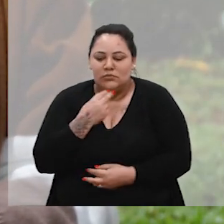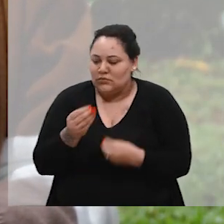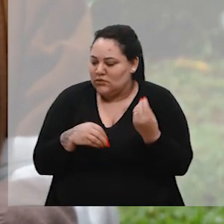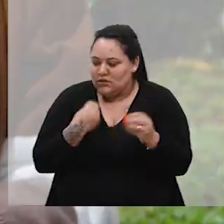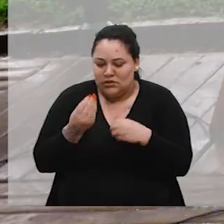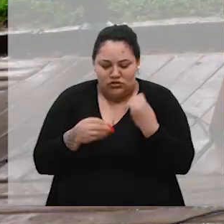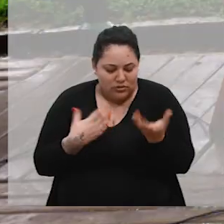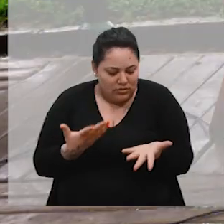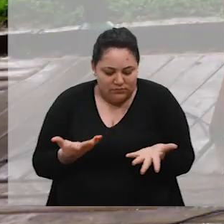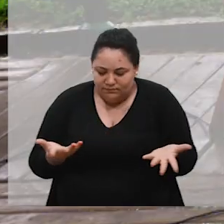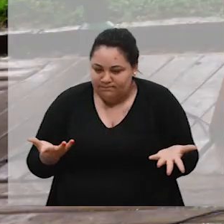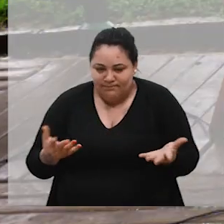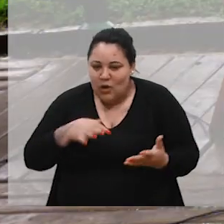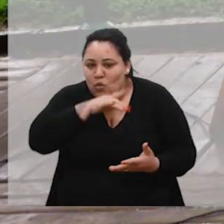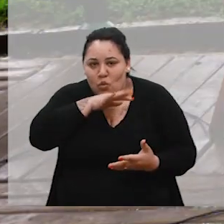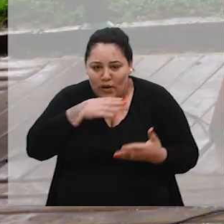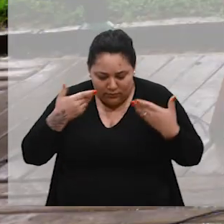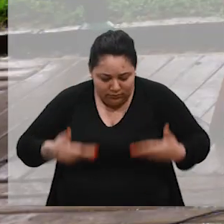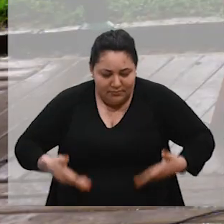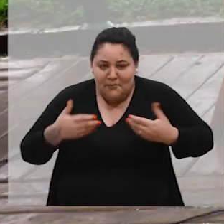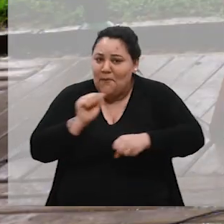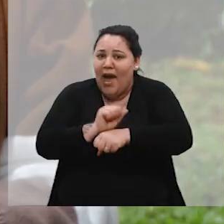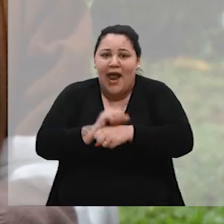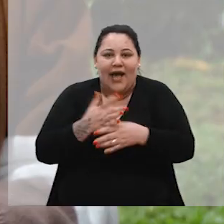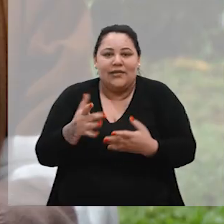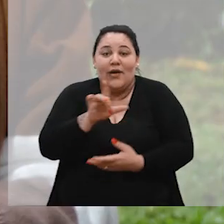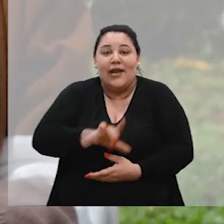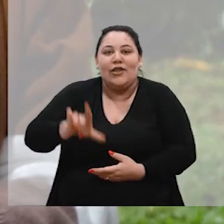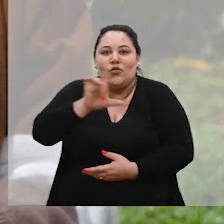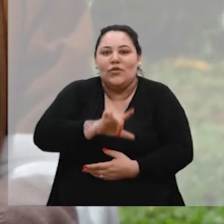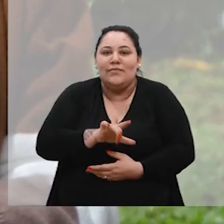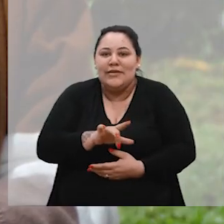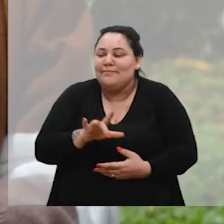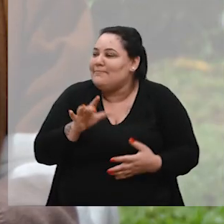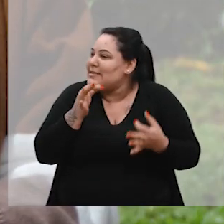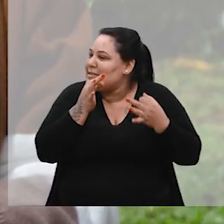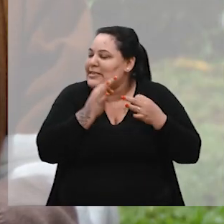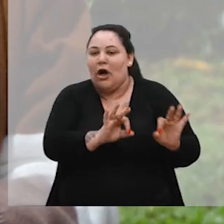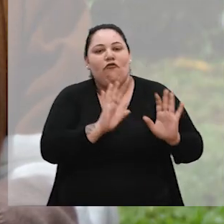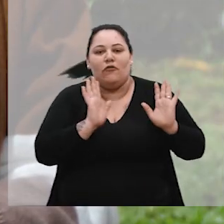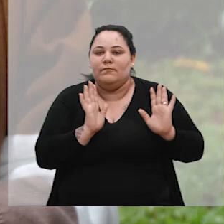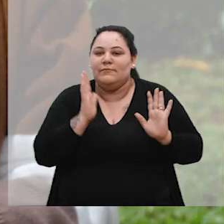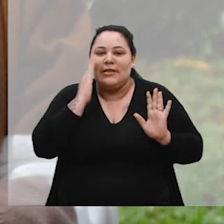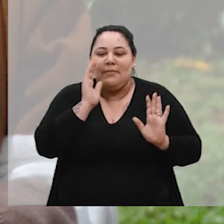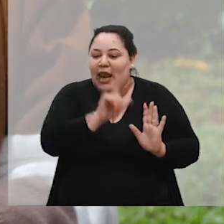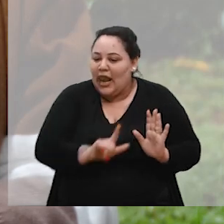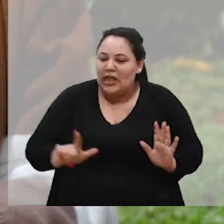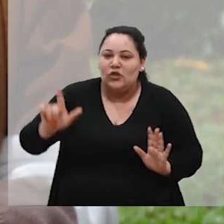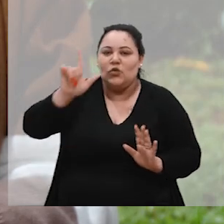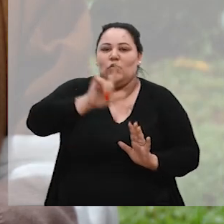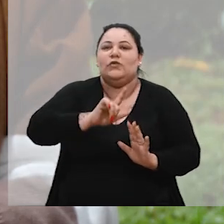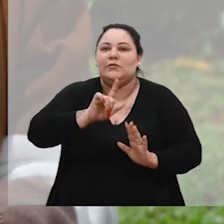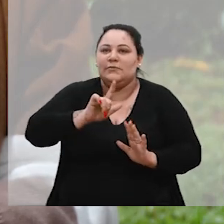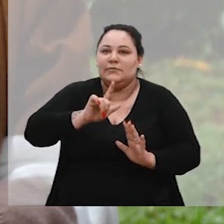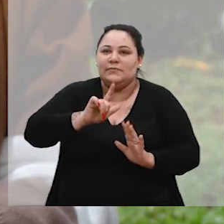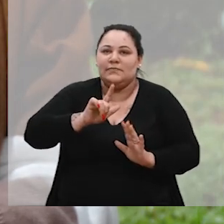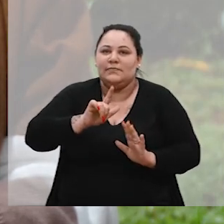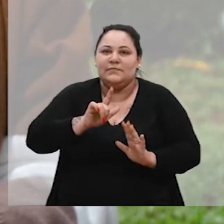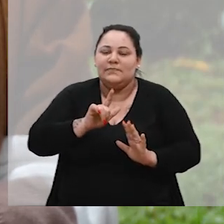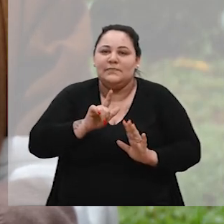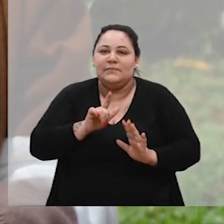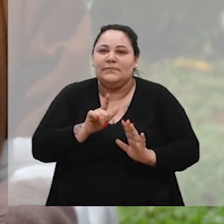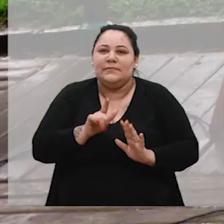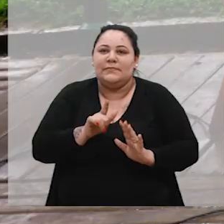de forma alguma. Então, a literatura foi a minha salvação. Né? A literatura me salvou do marasmo,